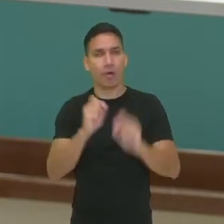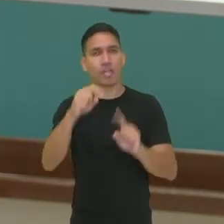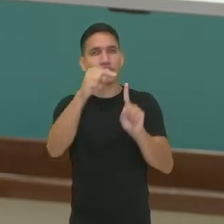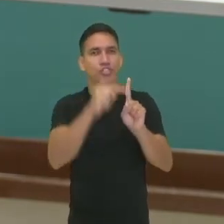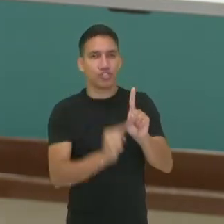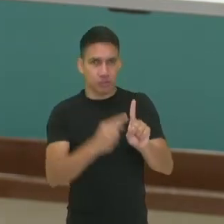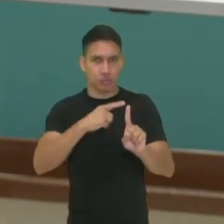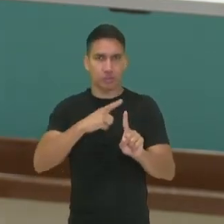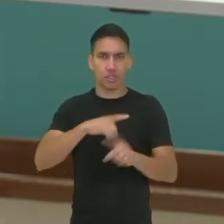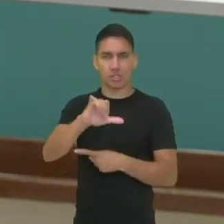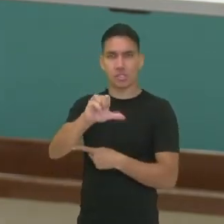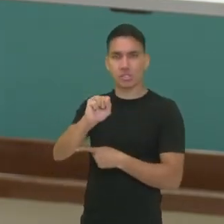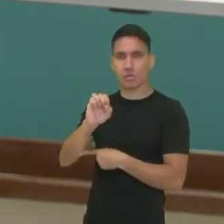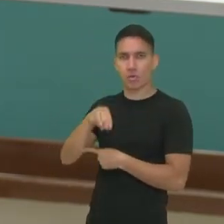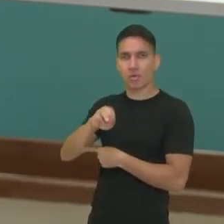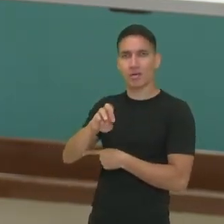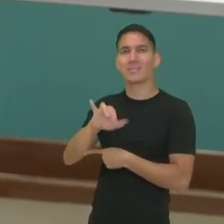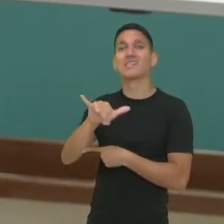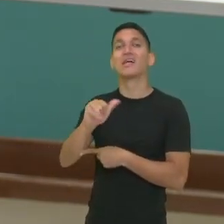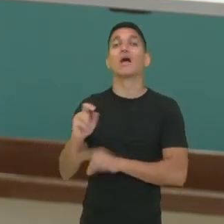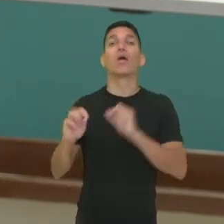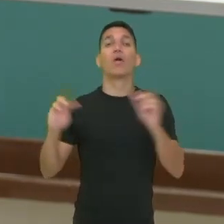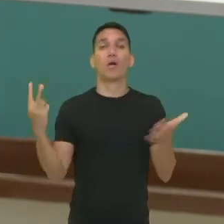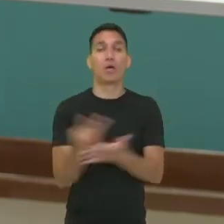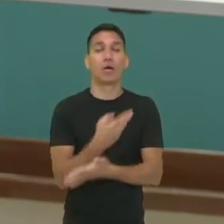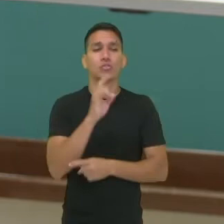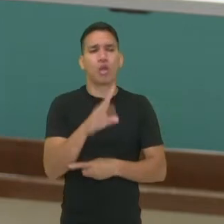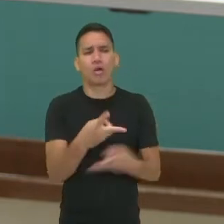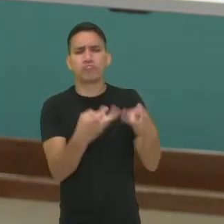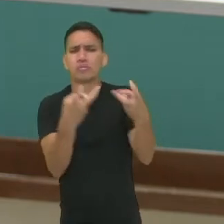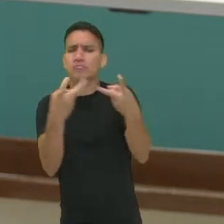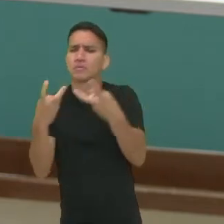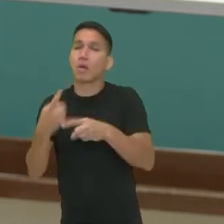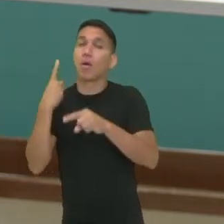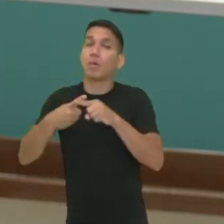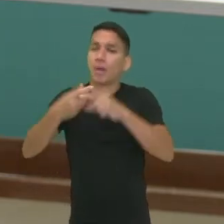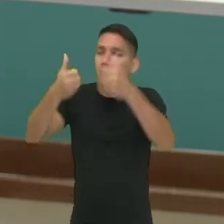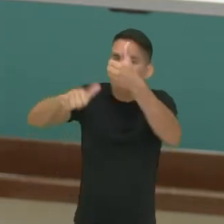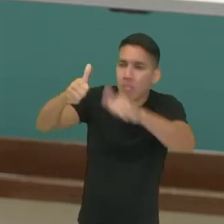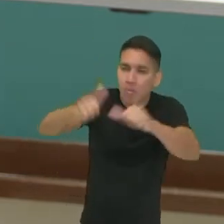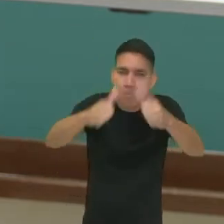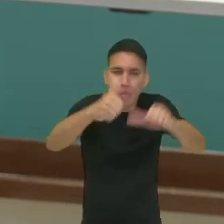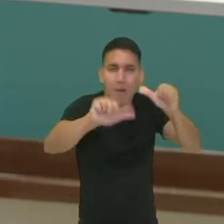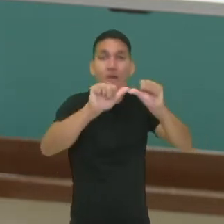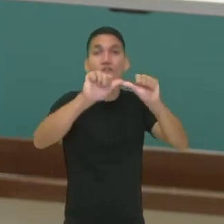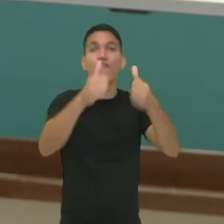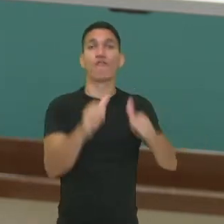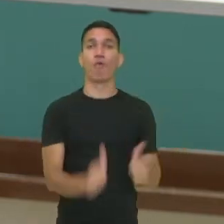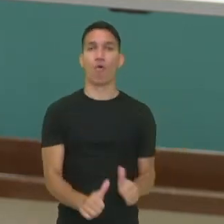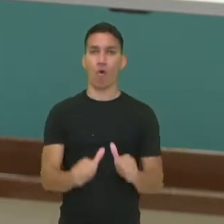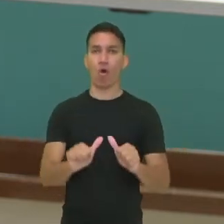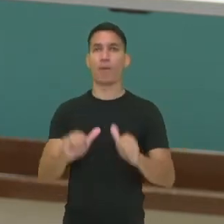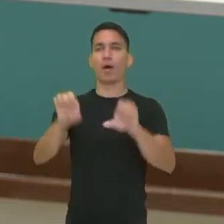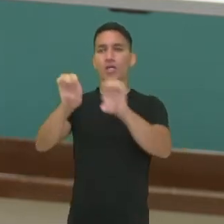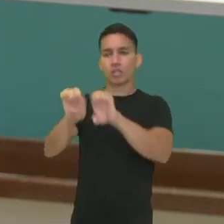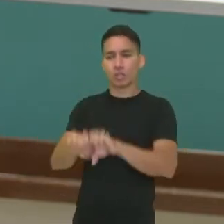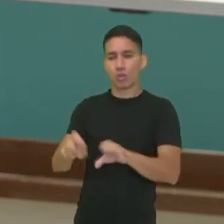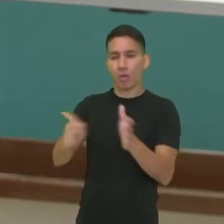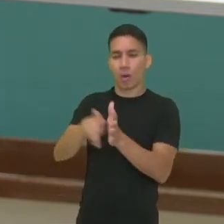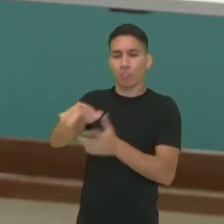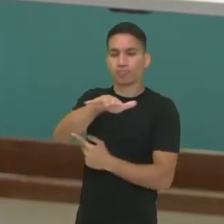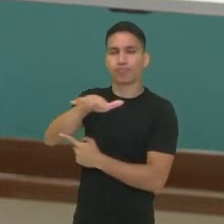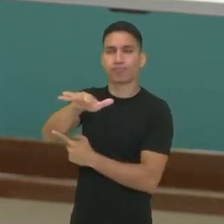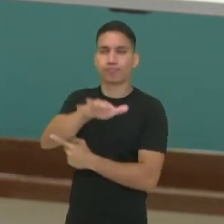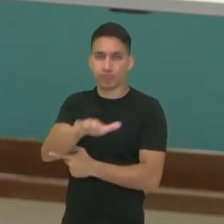de isomeria, a diferença entre os isômeros só é perceptível pela análise da fórmula estrutural